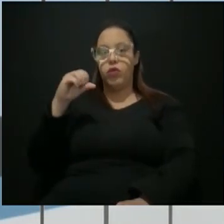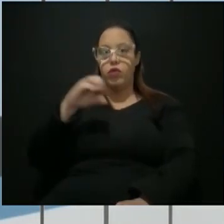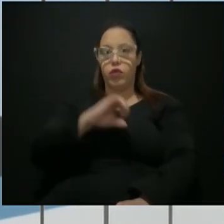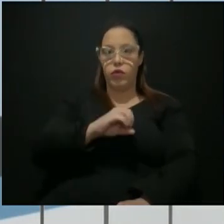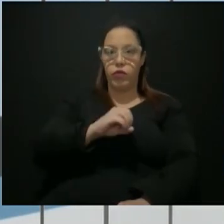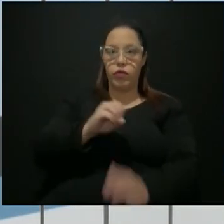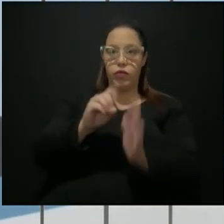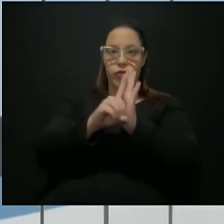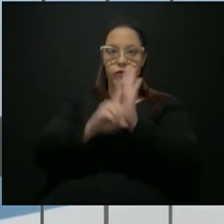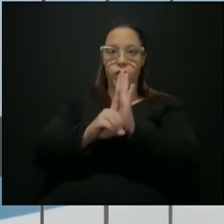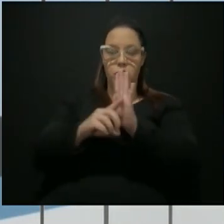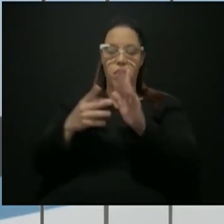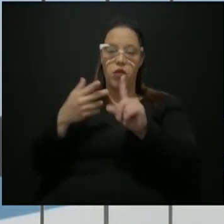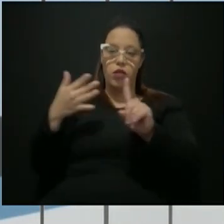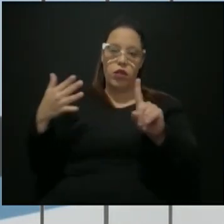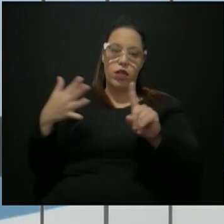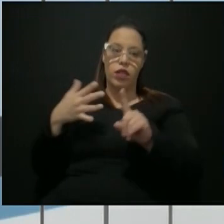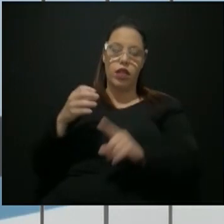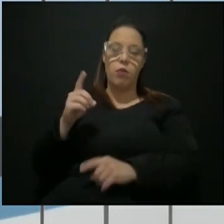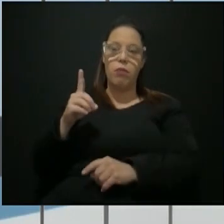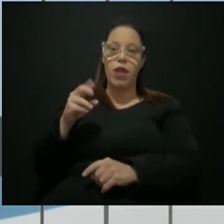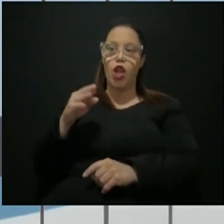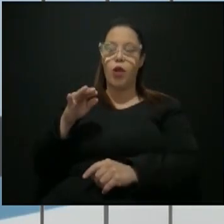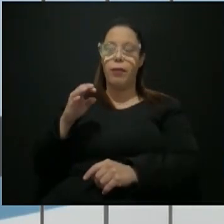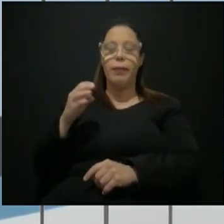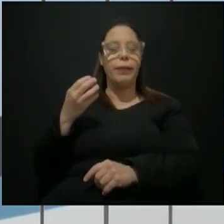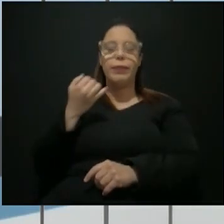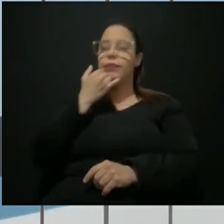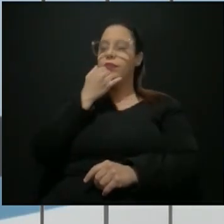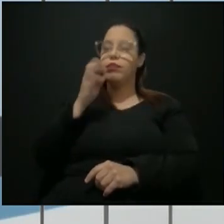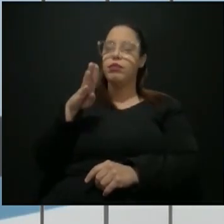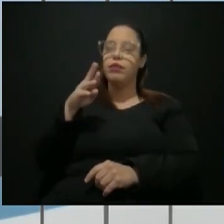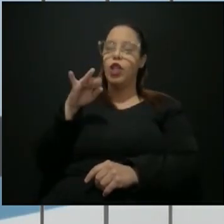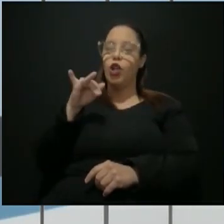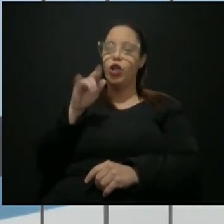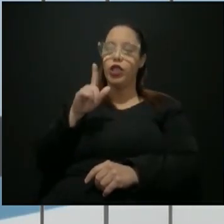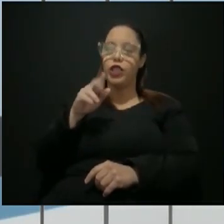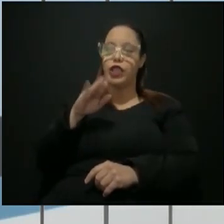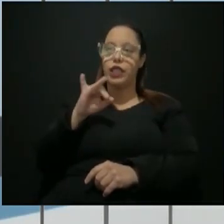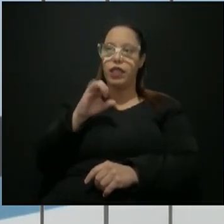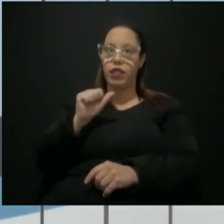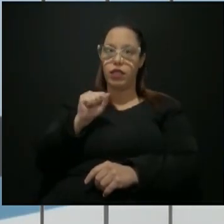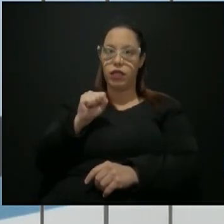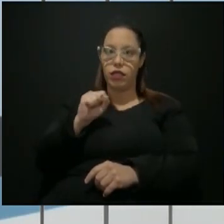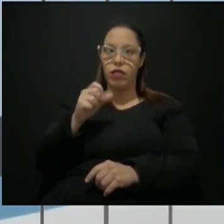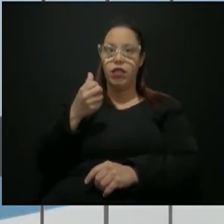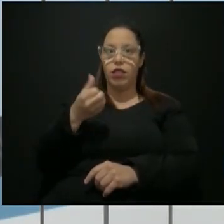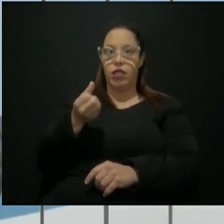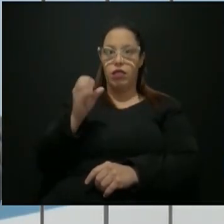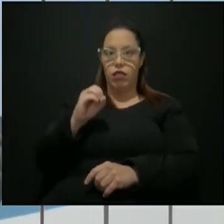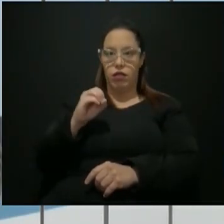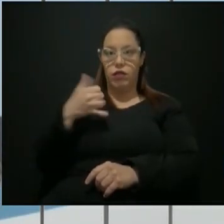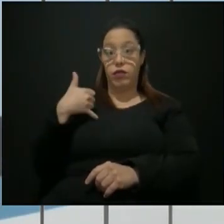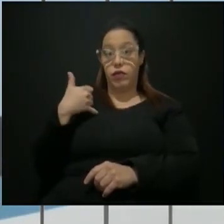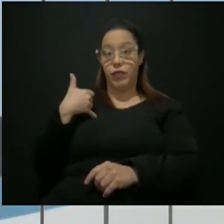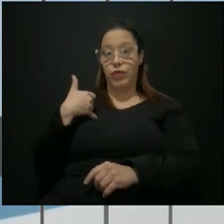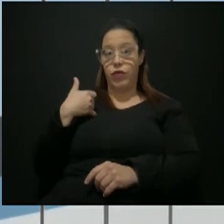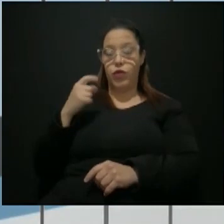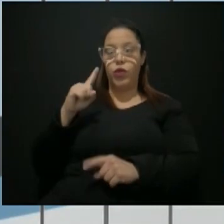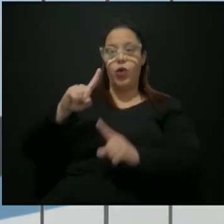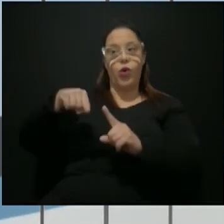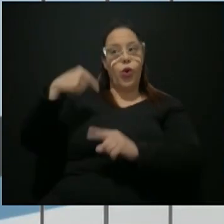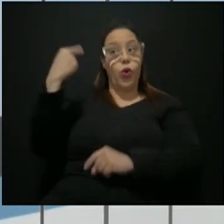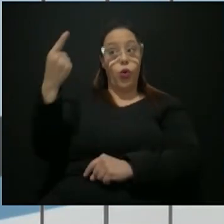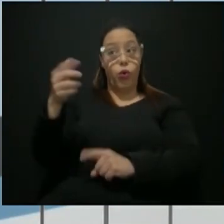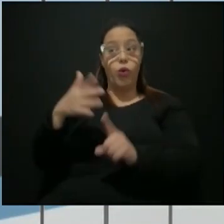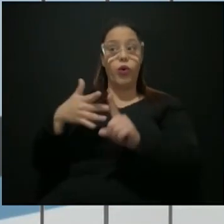características biológicas. Hoje, as pessoas com 60 anos, também 60 anos cronológicos, têm outra característica